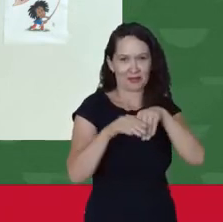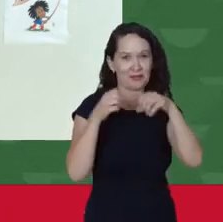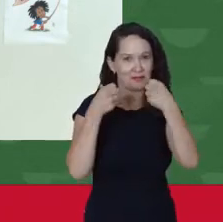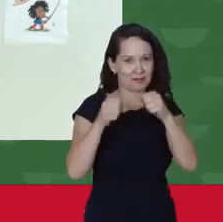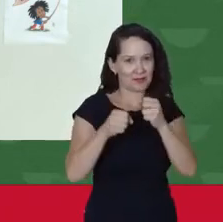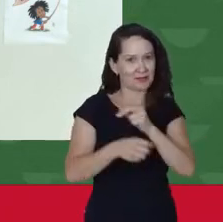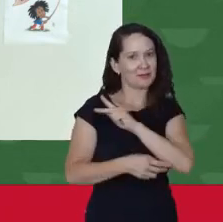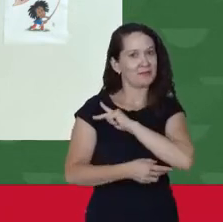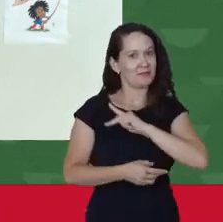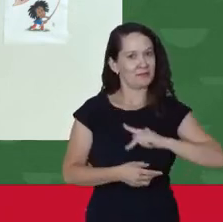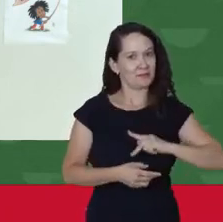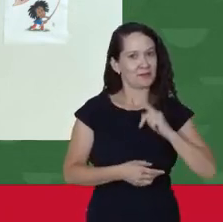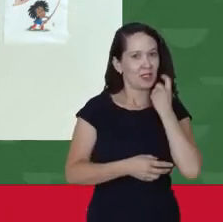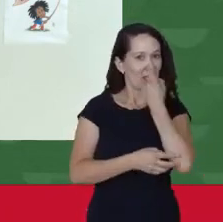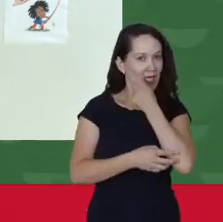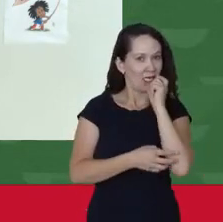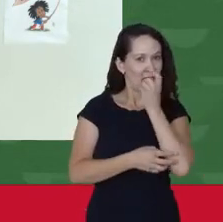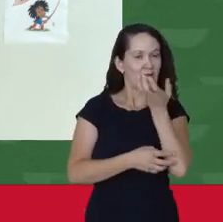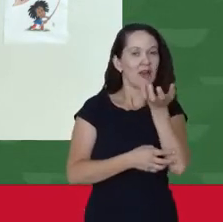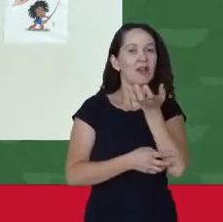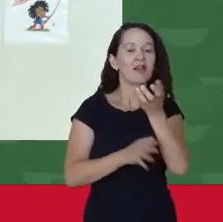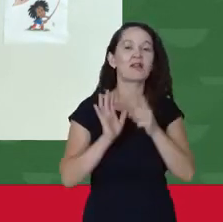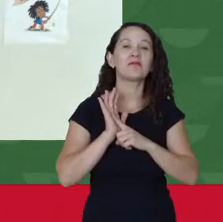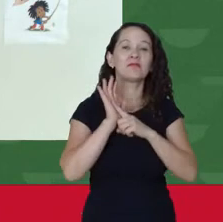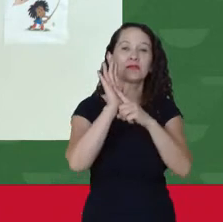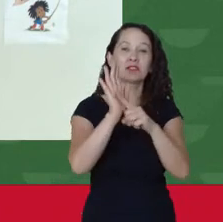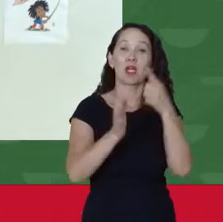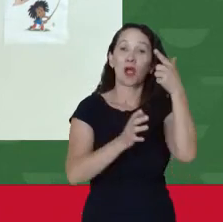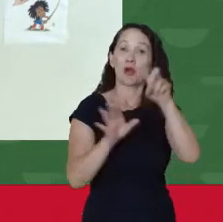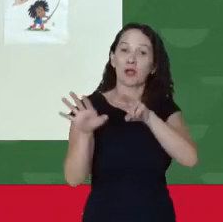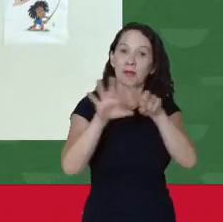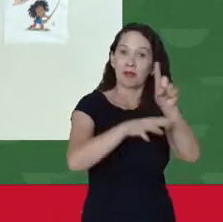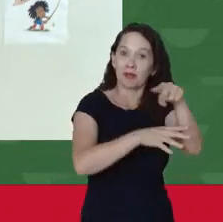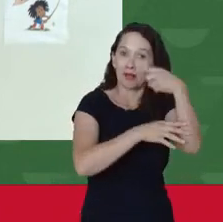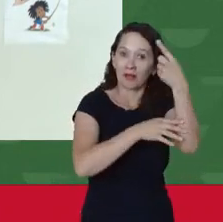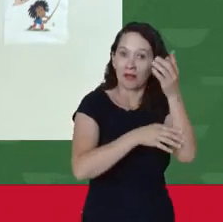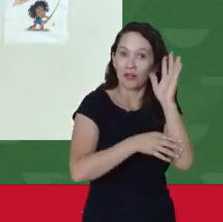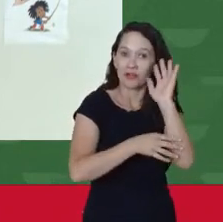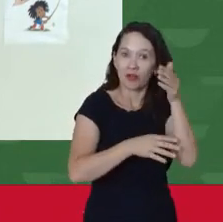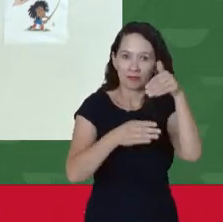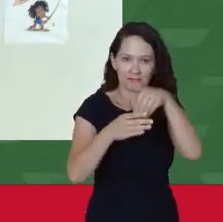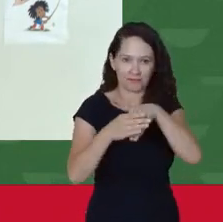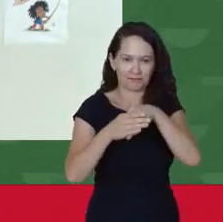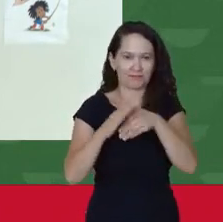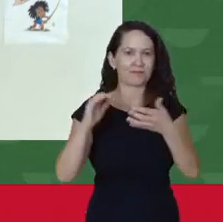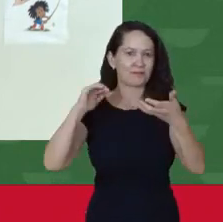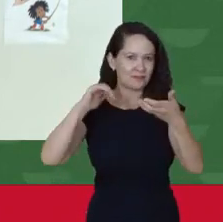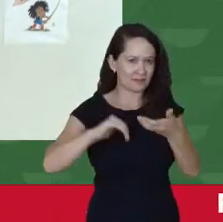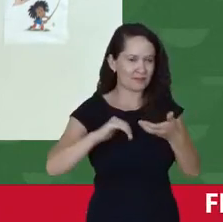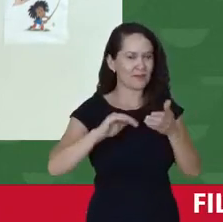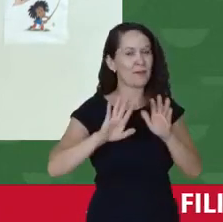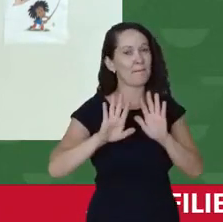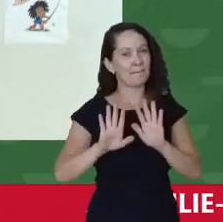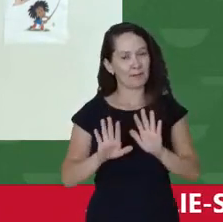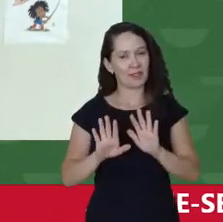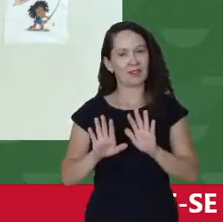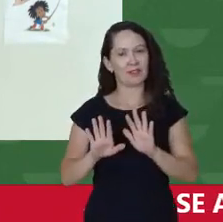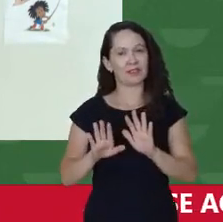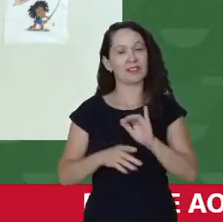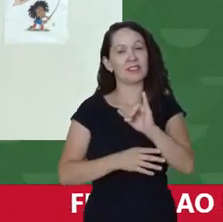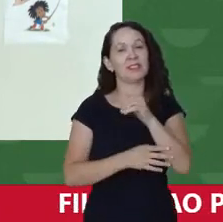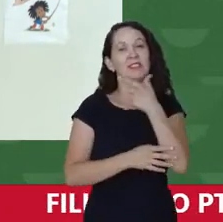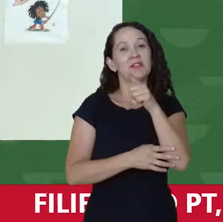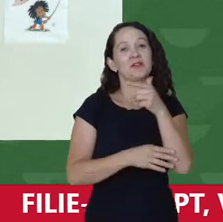que o presidente Arthur Lira já queira colocar na outra semana em votação no plenário. Mas, se não